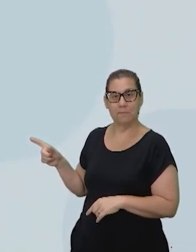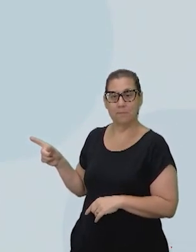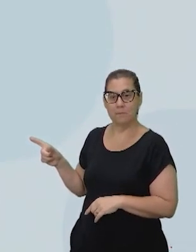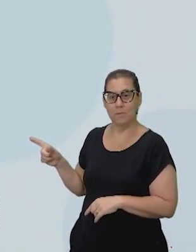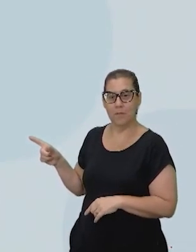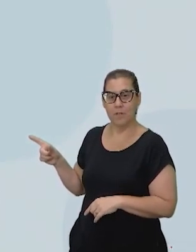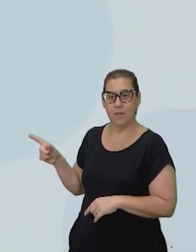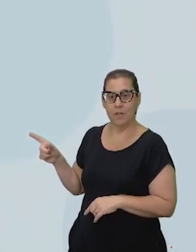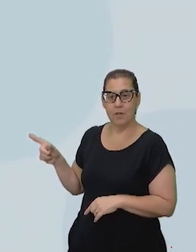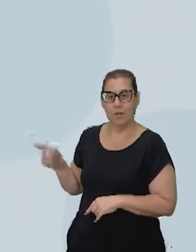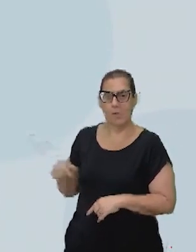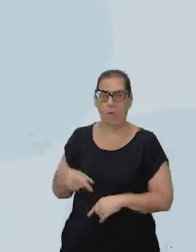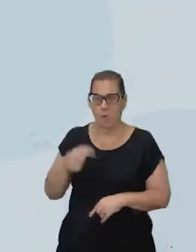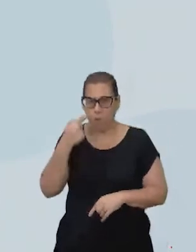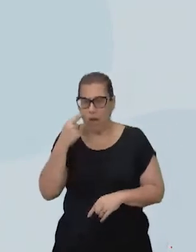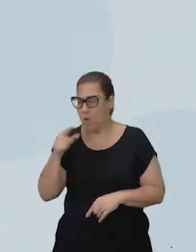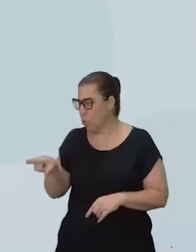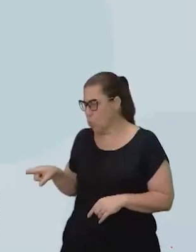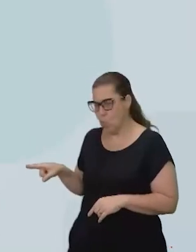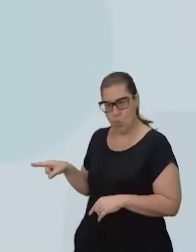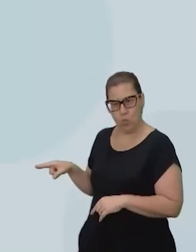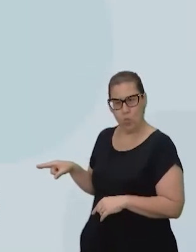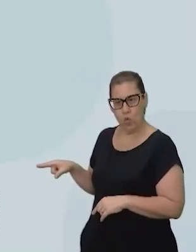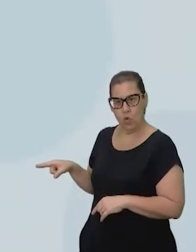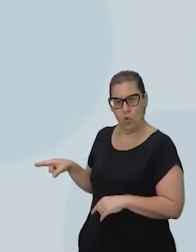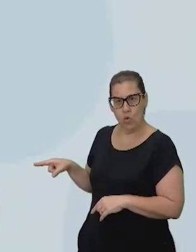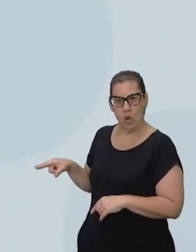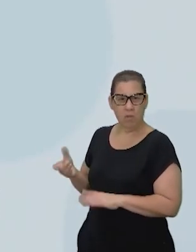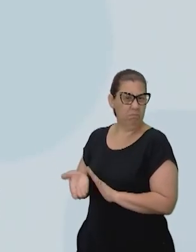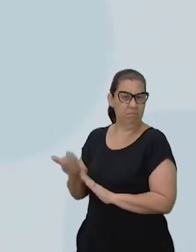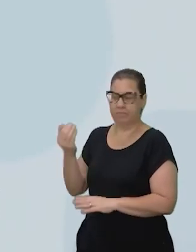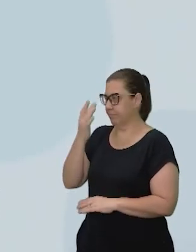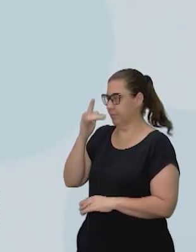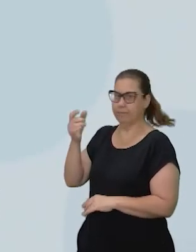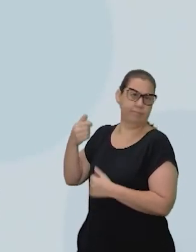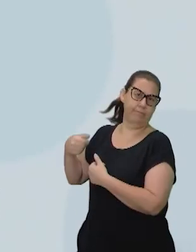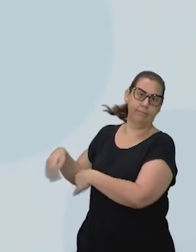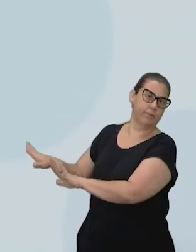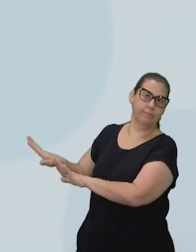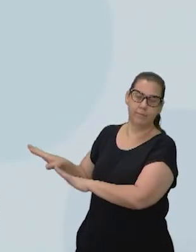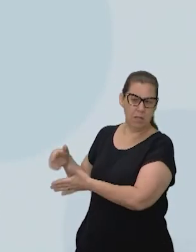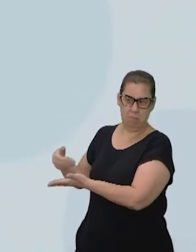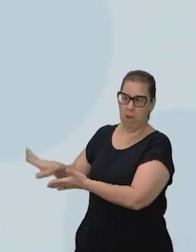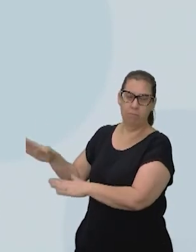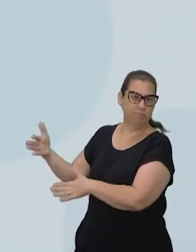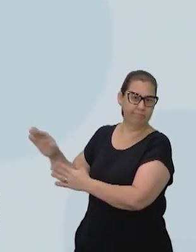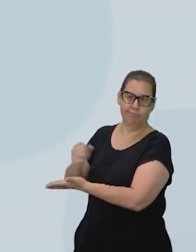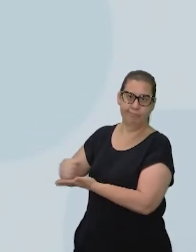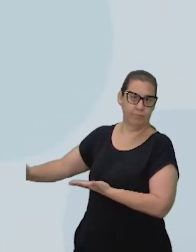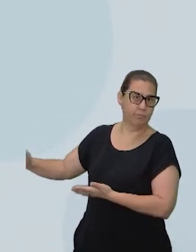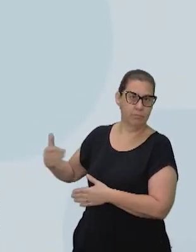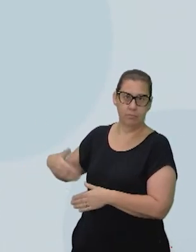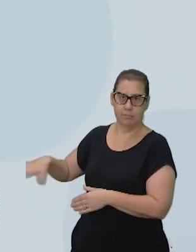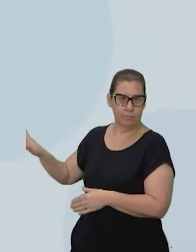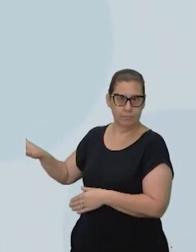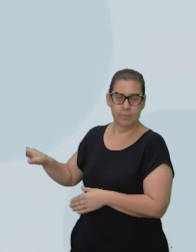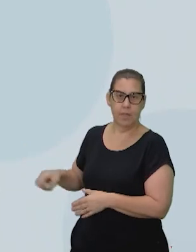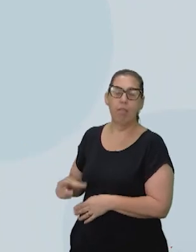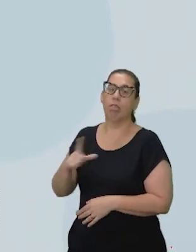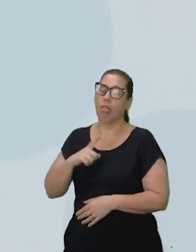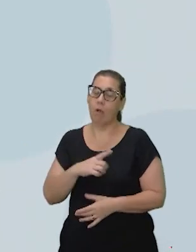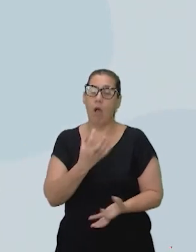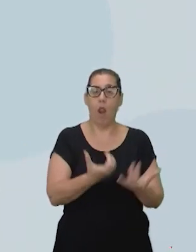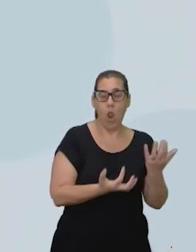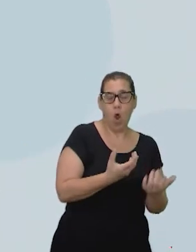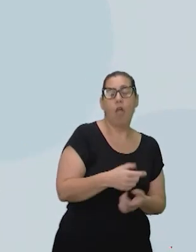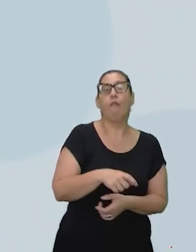parte que está escapando ali de vapor é a parte desperdiçada para a fonte fria. Quer dizer, tem uma fonte quente, tem uma fonte fria e